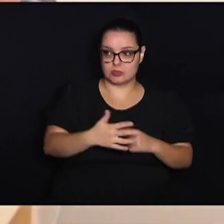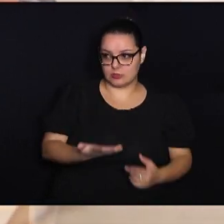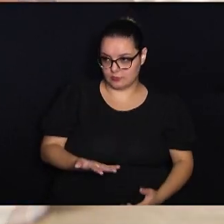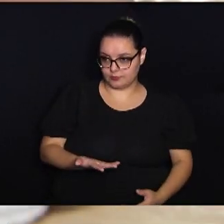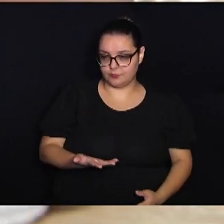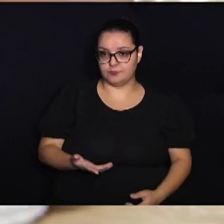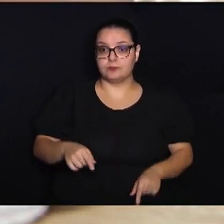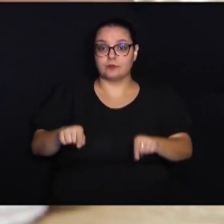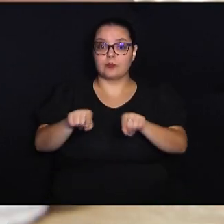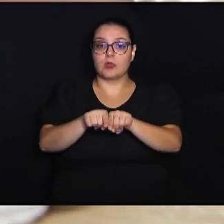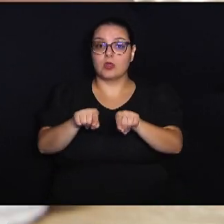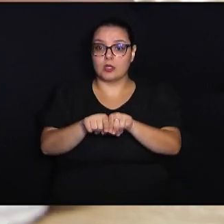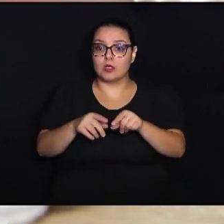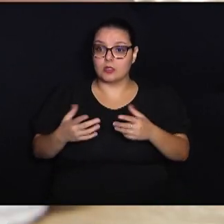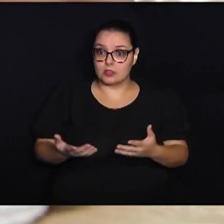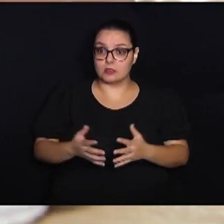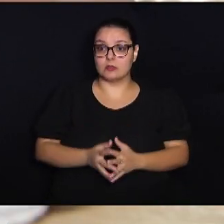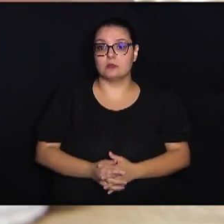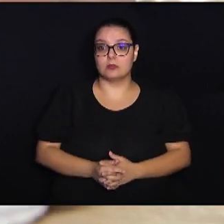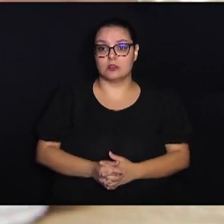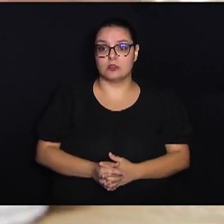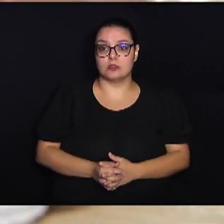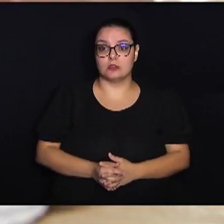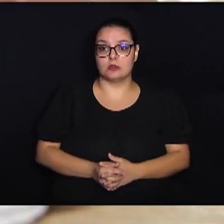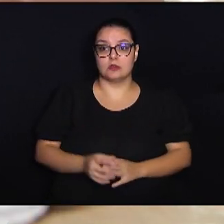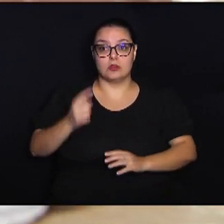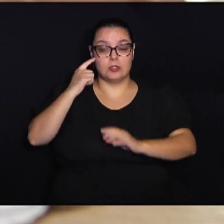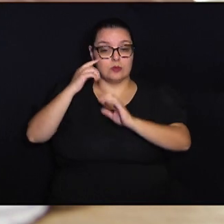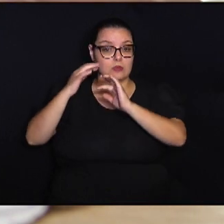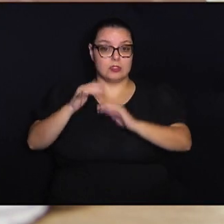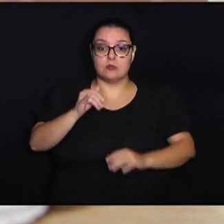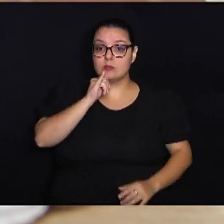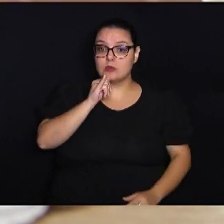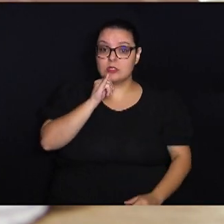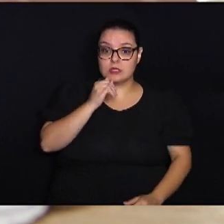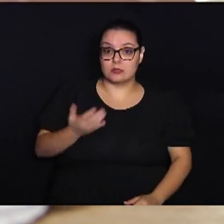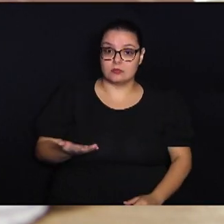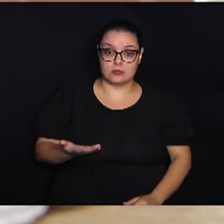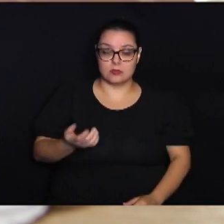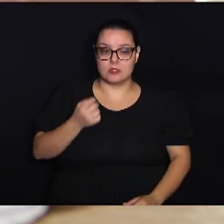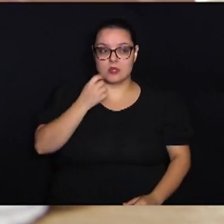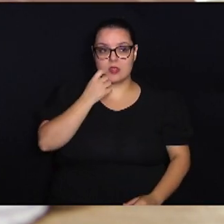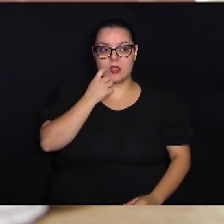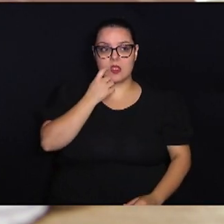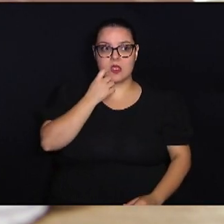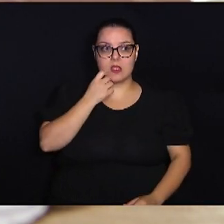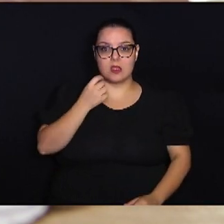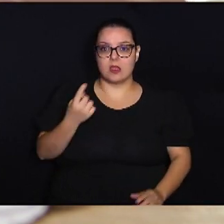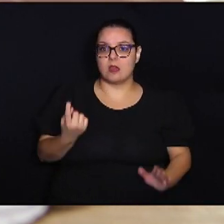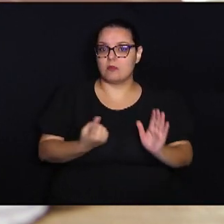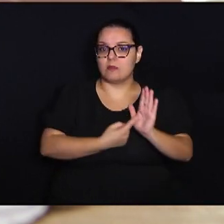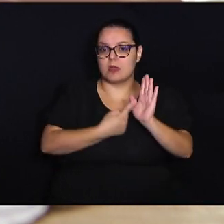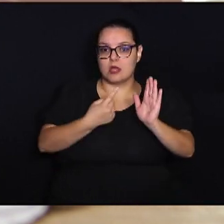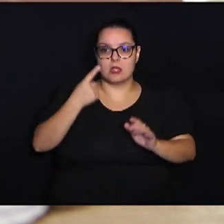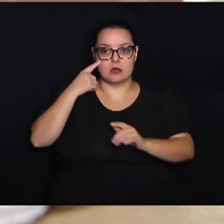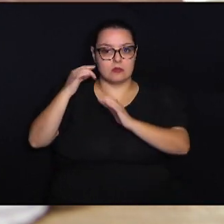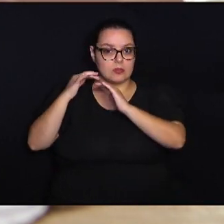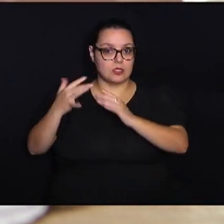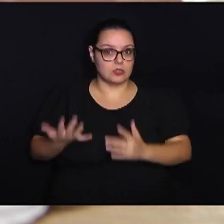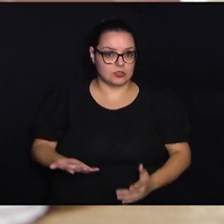de juros básica dos Estados Unidos é uma variável importante para explicar o preço do dólar. Se a taxa de juros dos Estados Unidos aumenta, Você